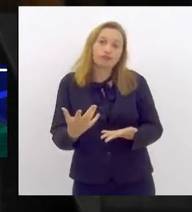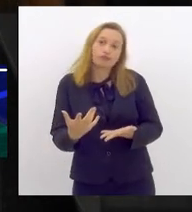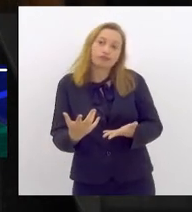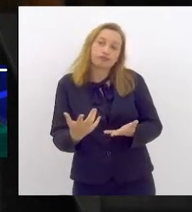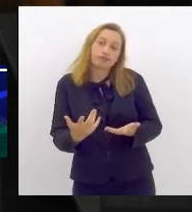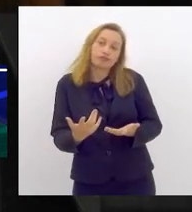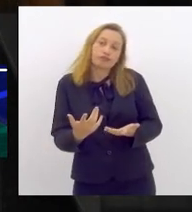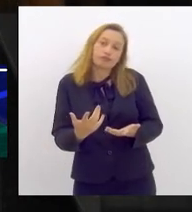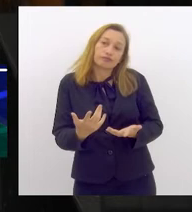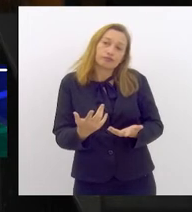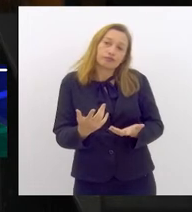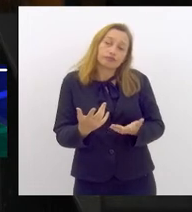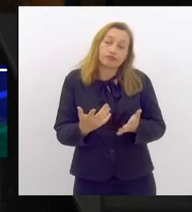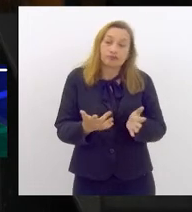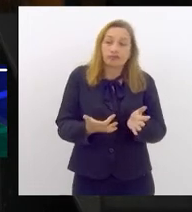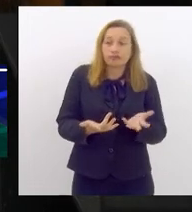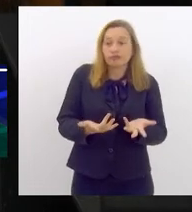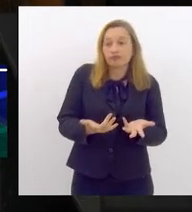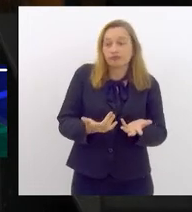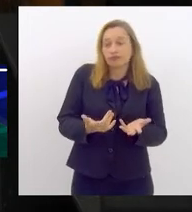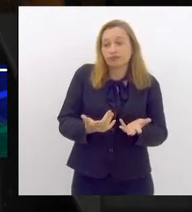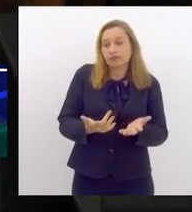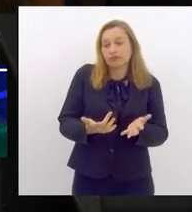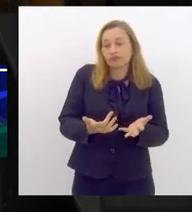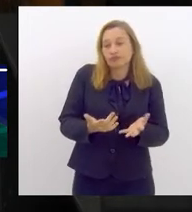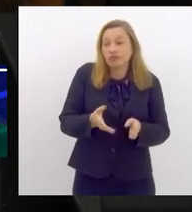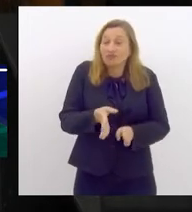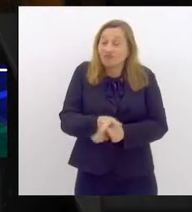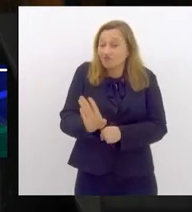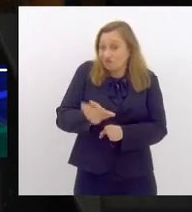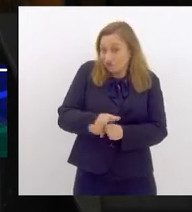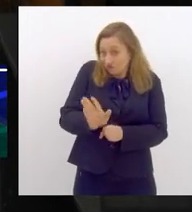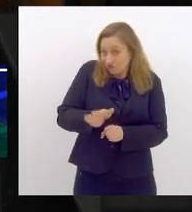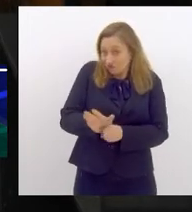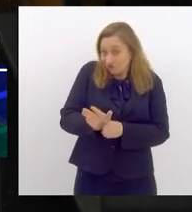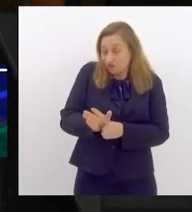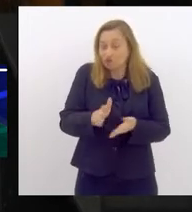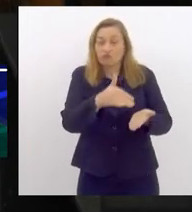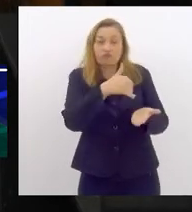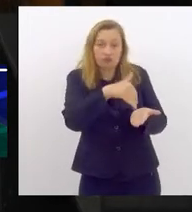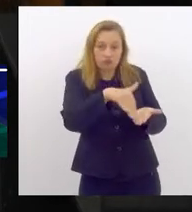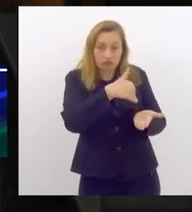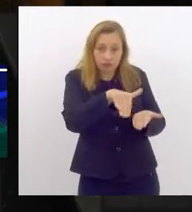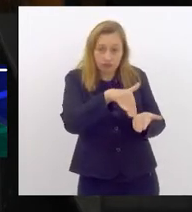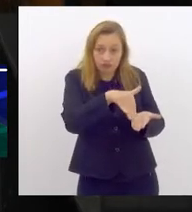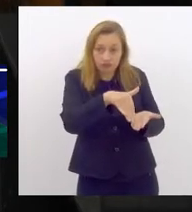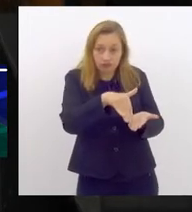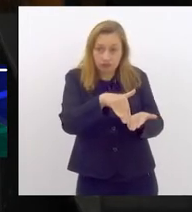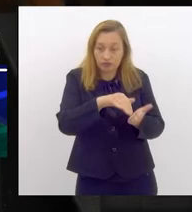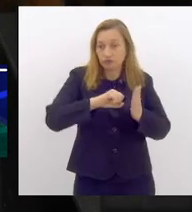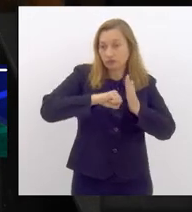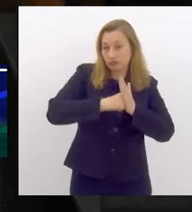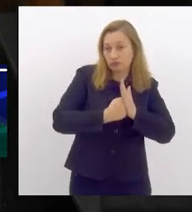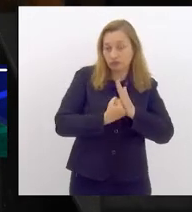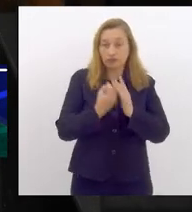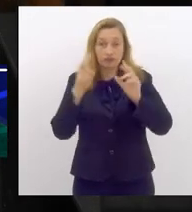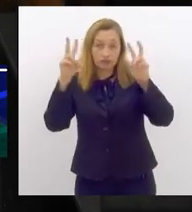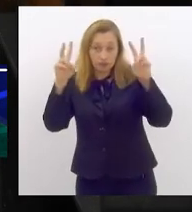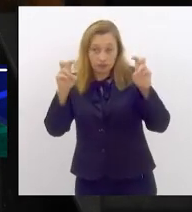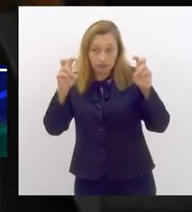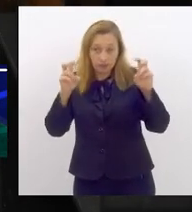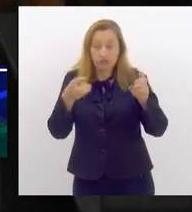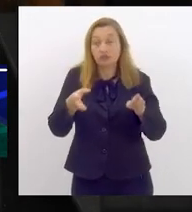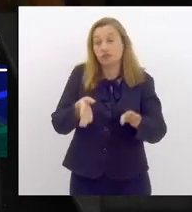ou orientar os seus secretários para vetar em a matéria